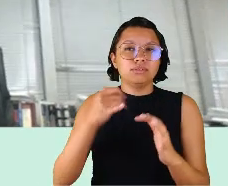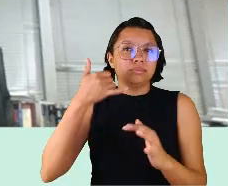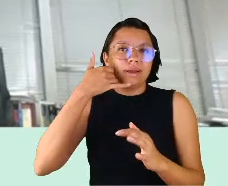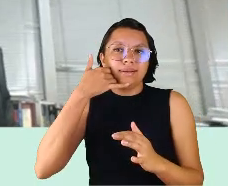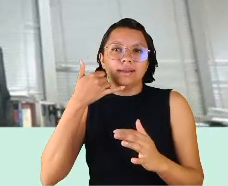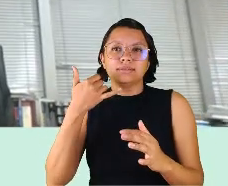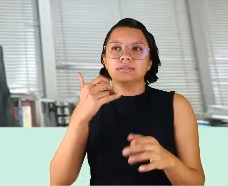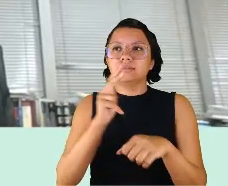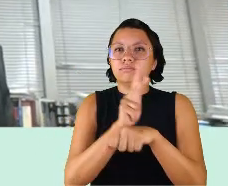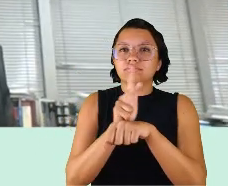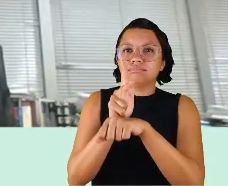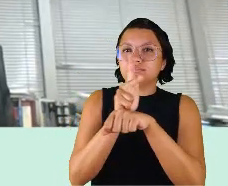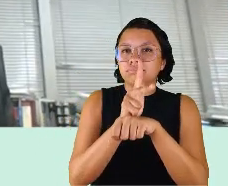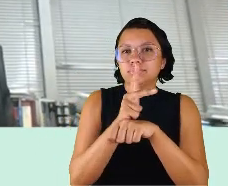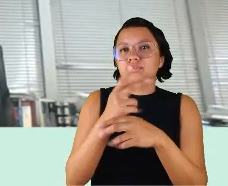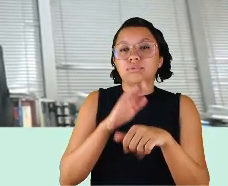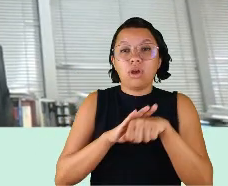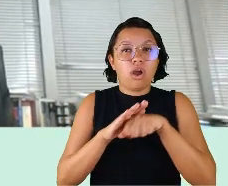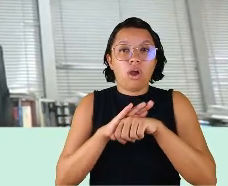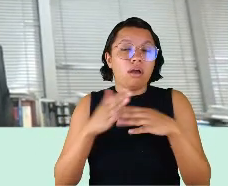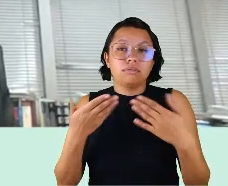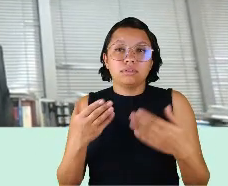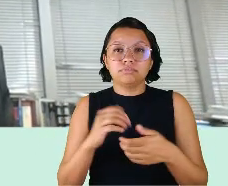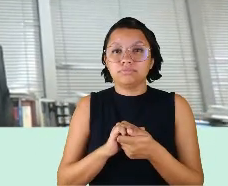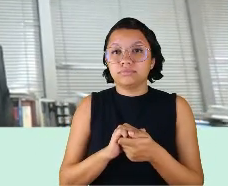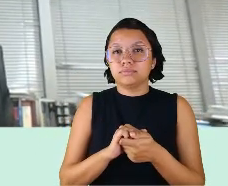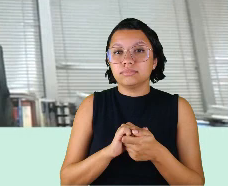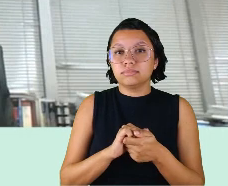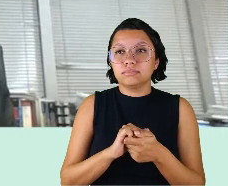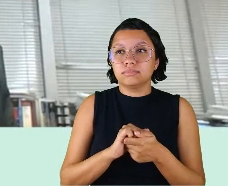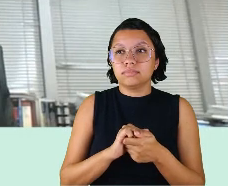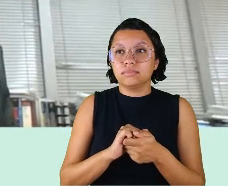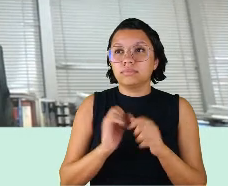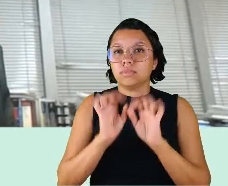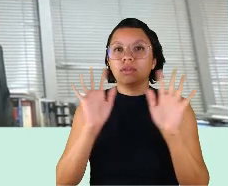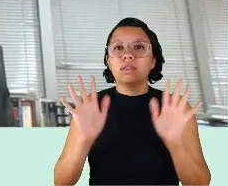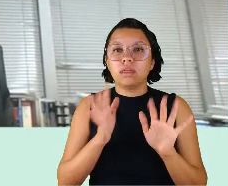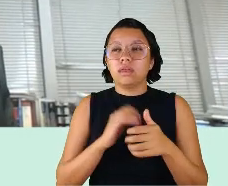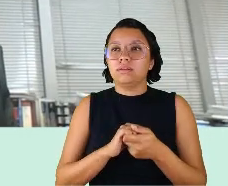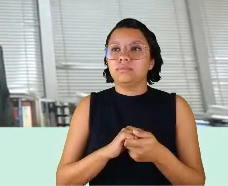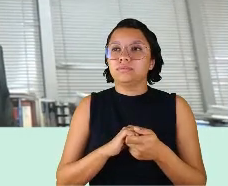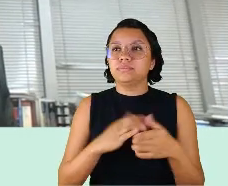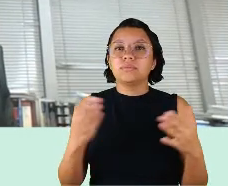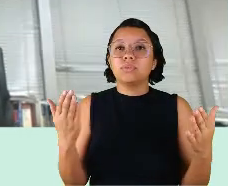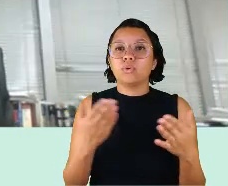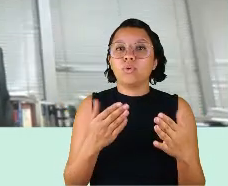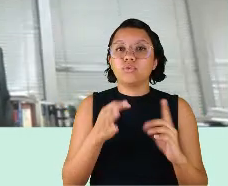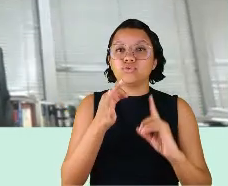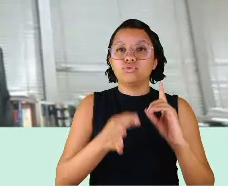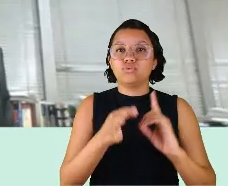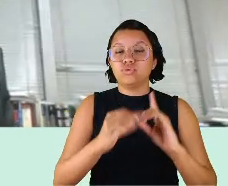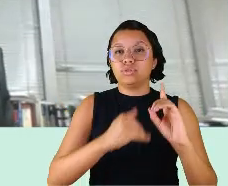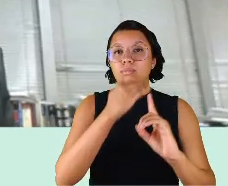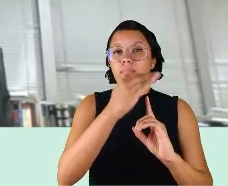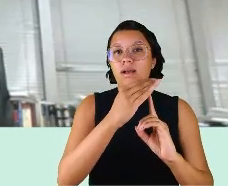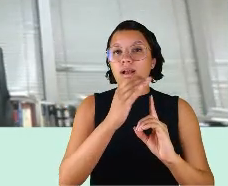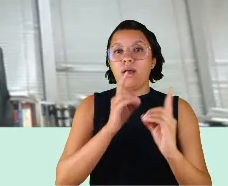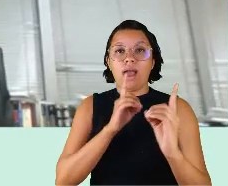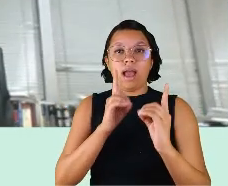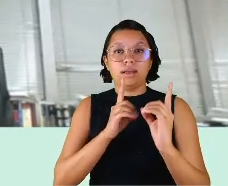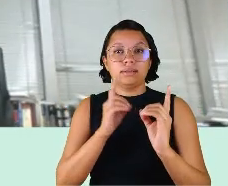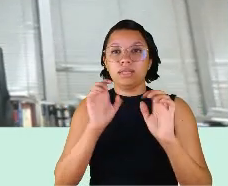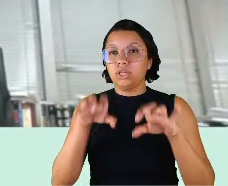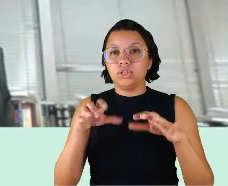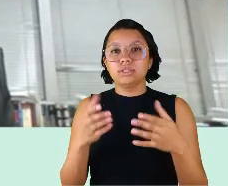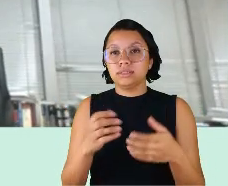ligação e conversar, né? Então, é evidente, né? Hoje os desembargadores estão atendendo assim, né? Doutor